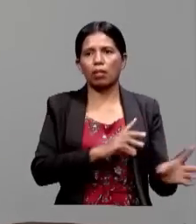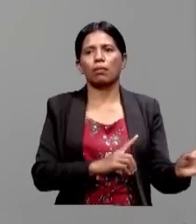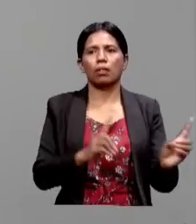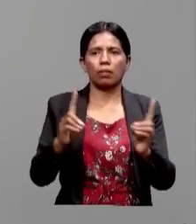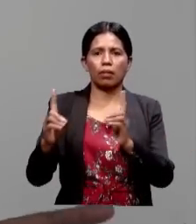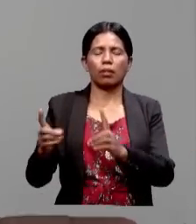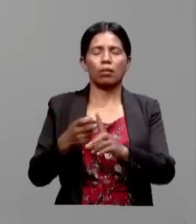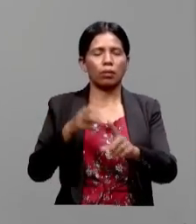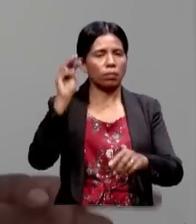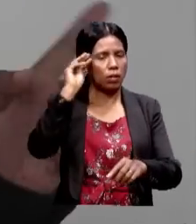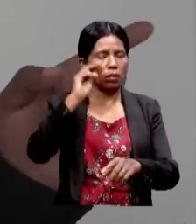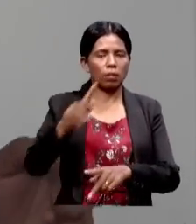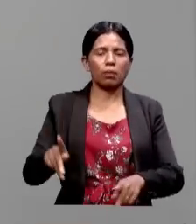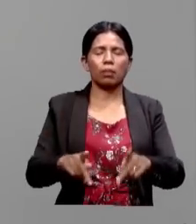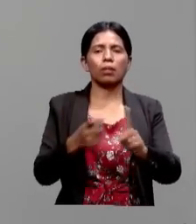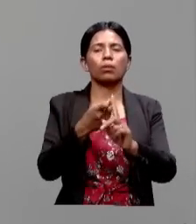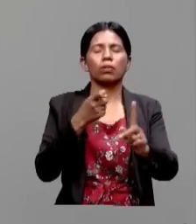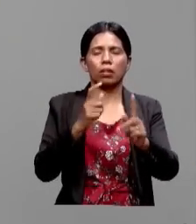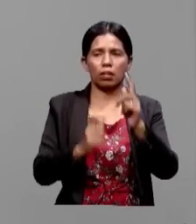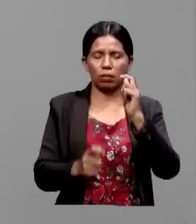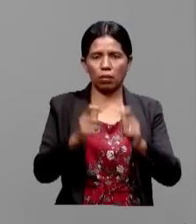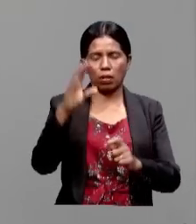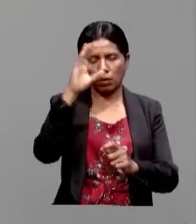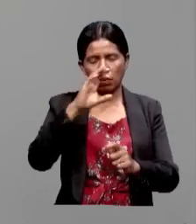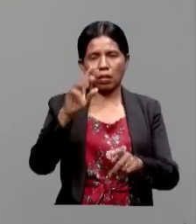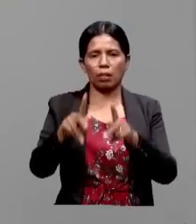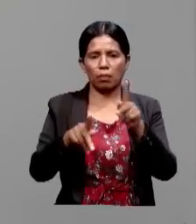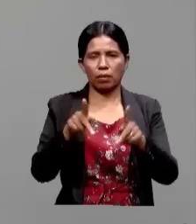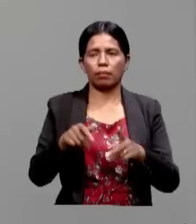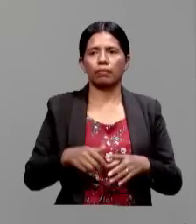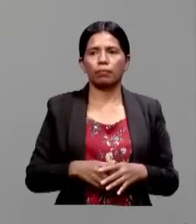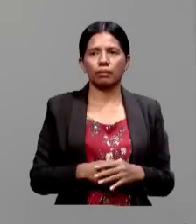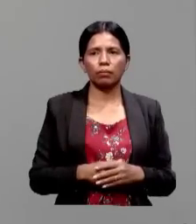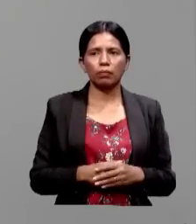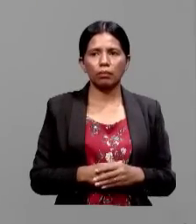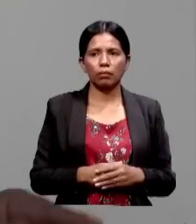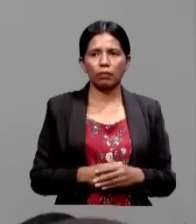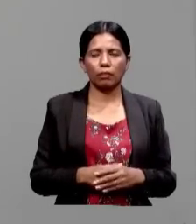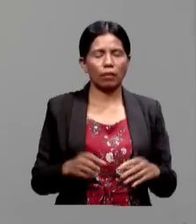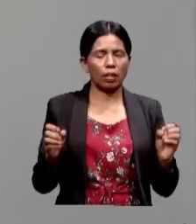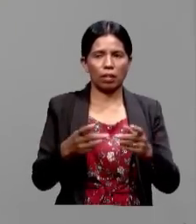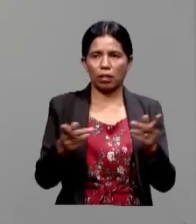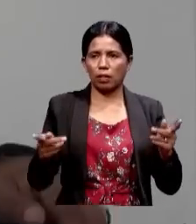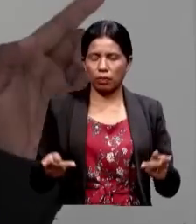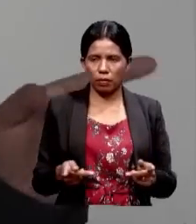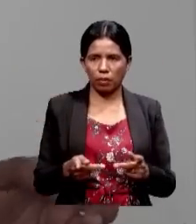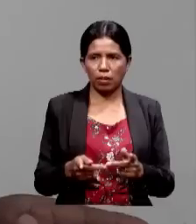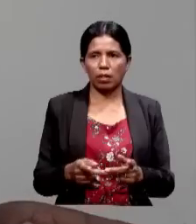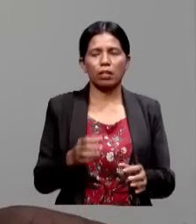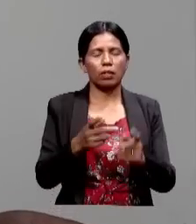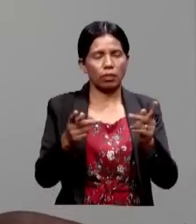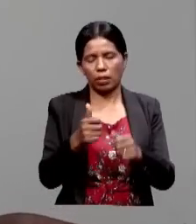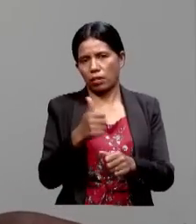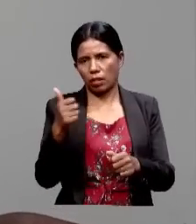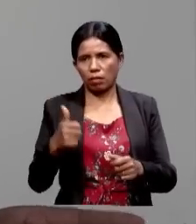khusus menurut publik, khusus tribunal, kau dibela buka ya mana? Ah, atau bah live fatin rezidensi sekarang mus karek ya fatin siluk